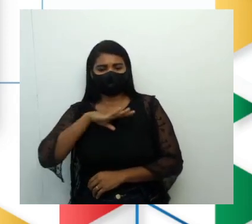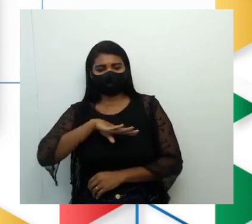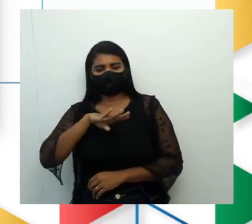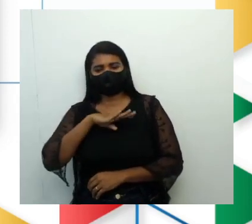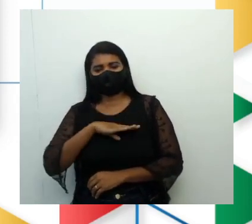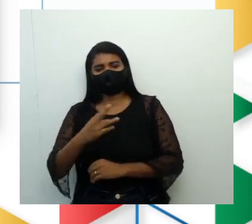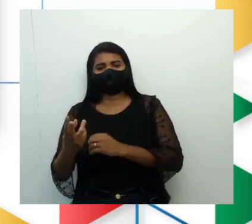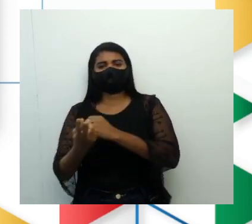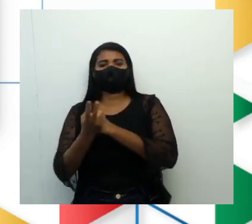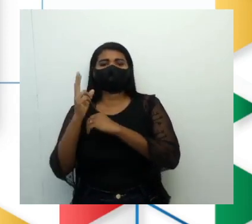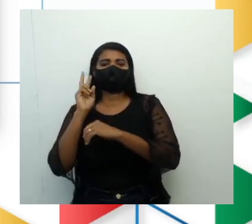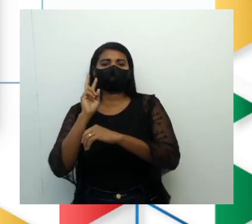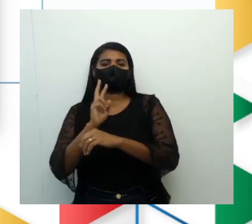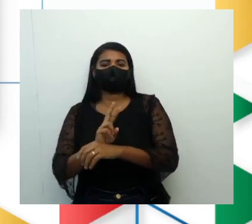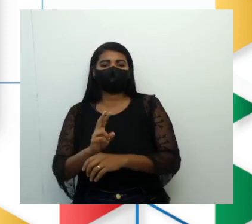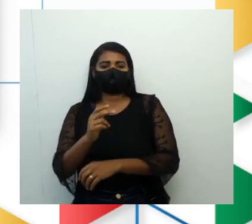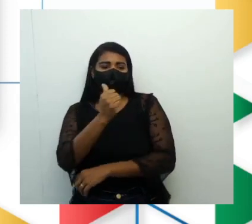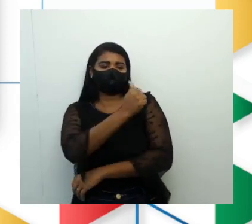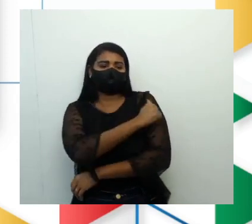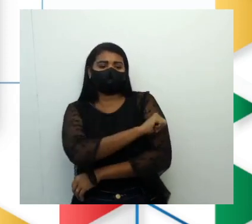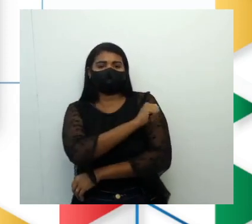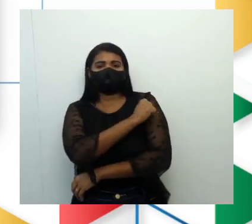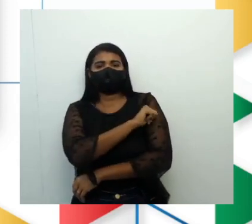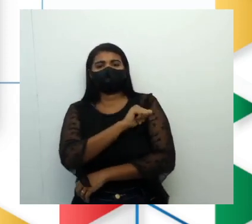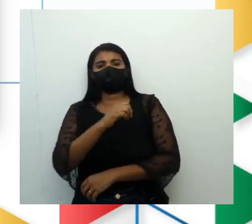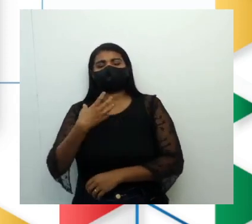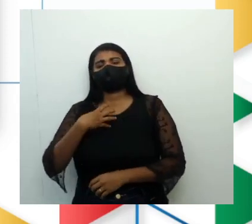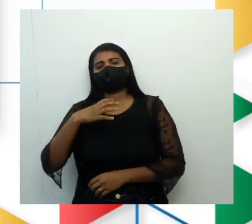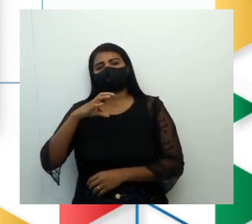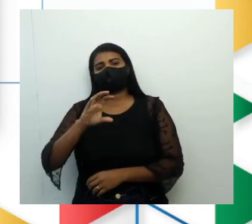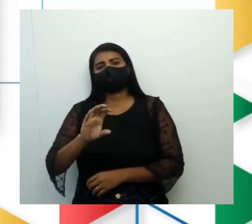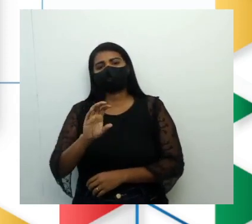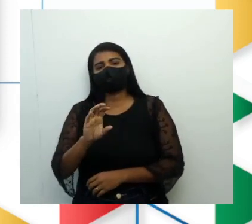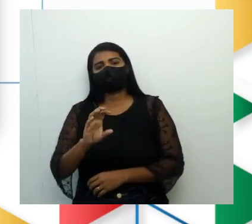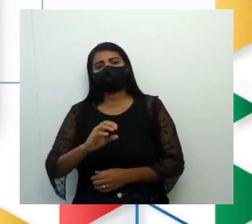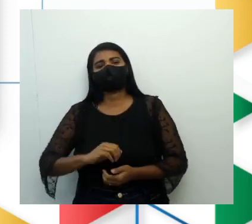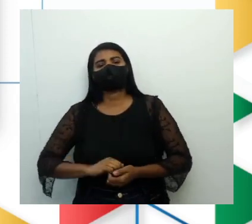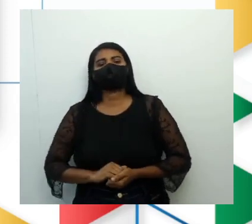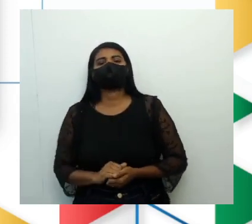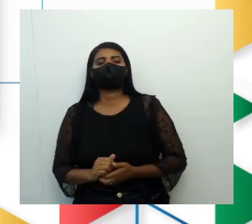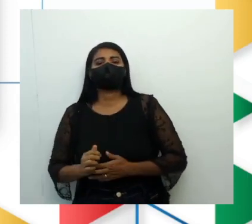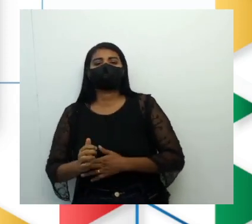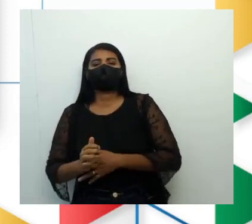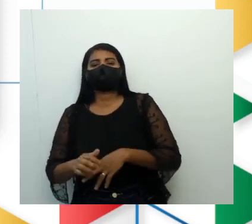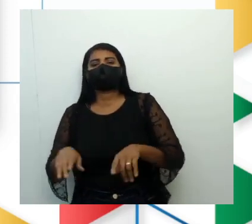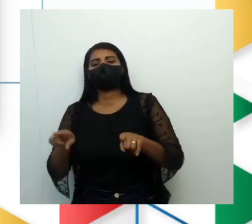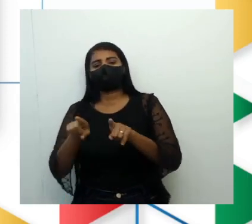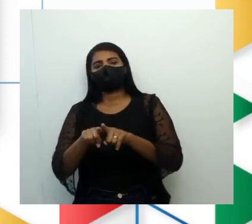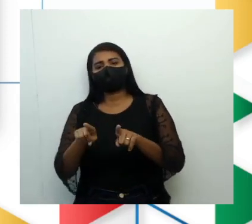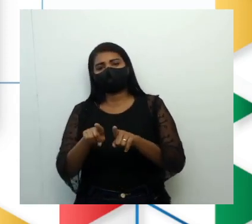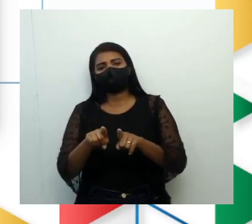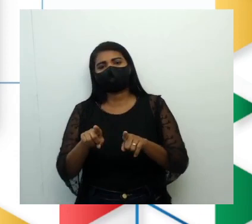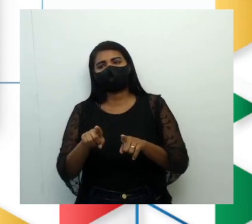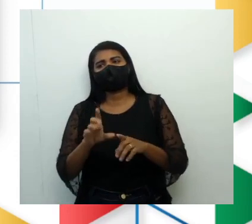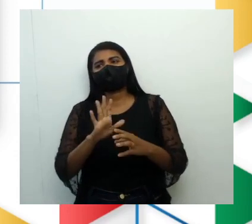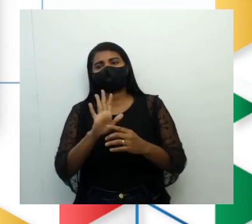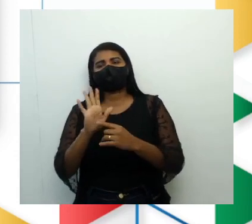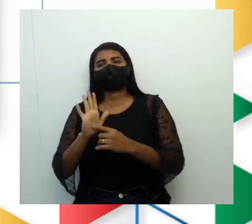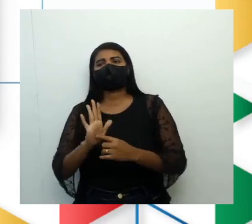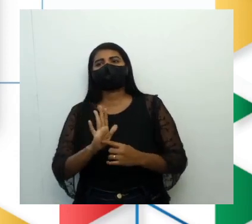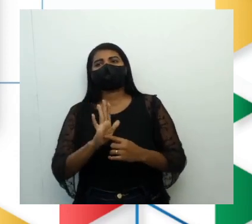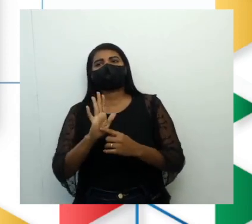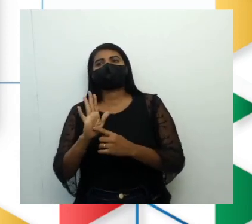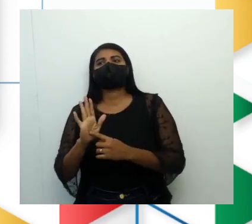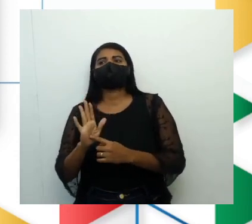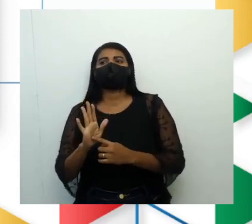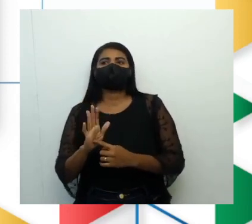transfere para o Rio de Janeiro. Sai de Salvador e vai para o Rio de Janeiro, pela proximidade dos núcleos de exploração. Então, a